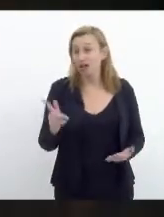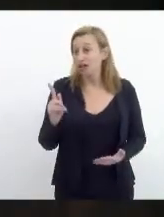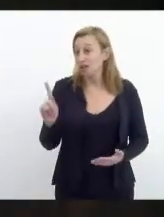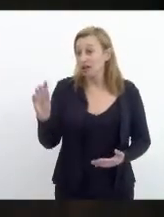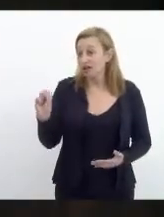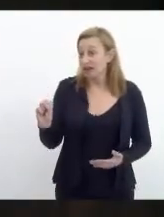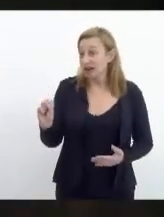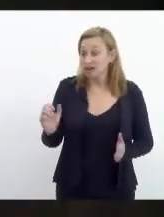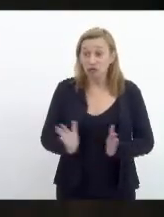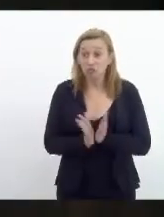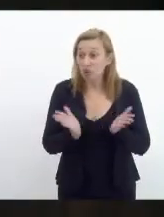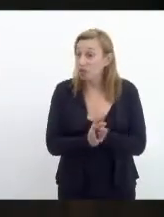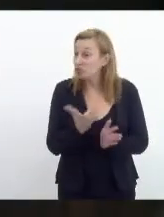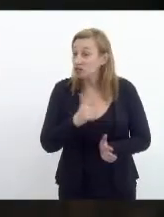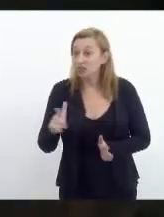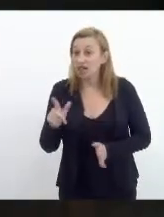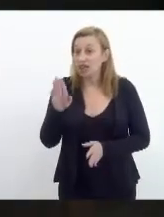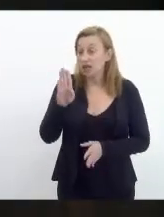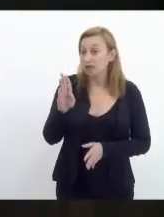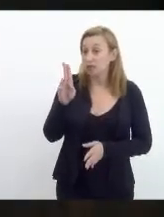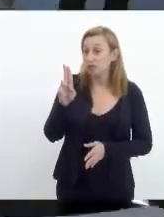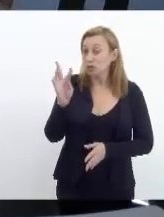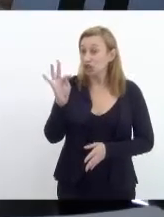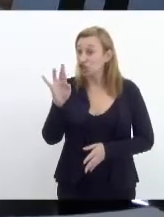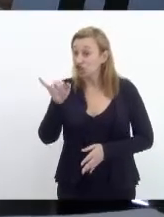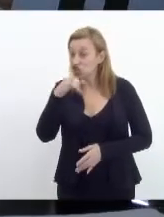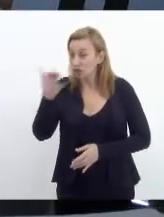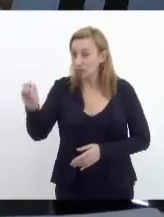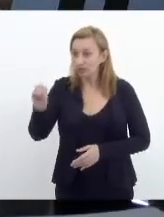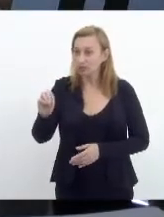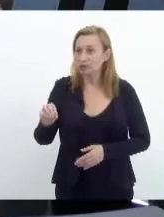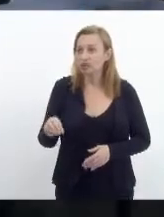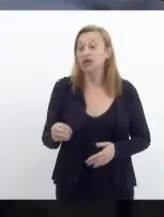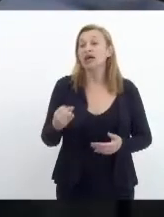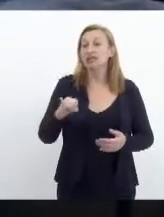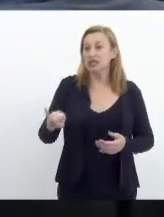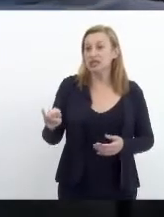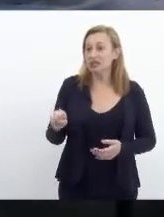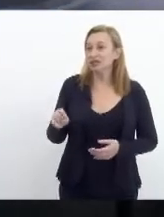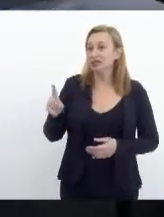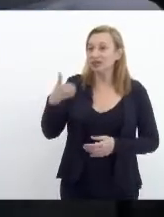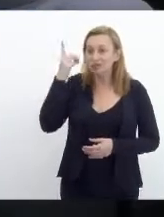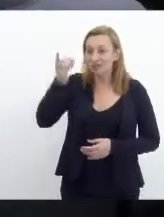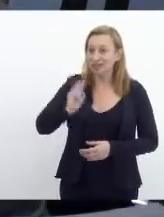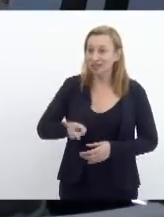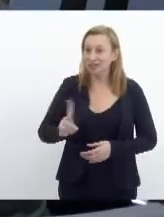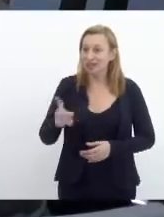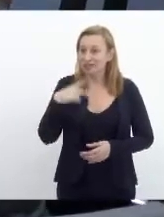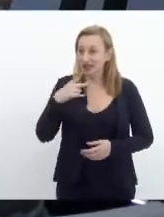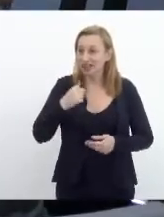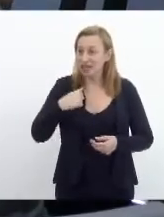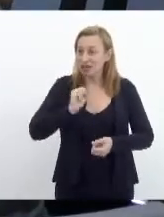uma saída, não deu? Se o deputado consegue dizer que eu quero amarrar, muda o voto de novo. Eu também.